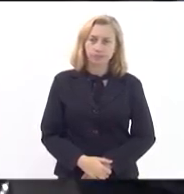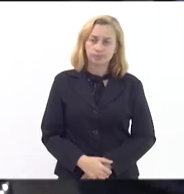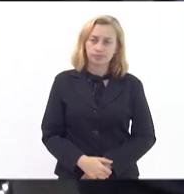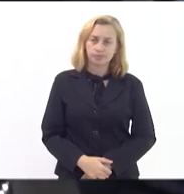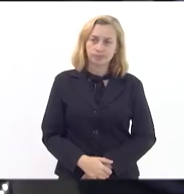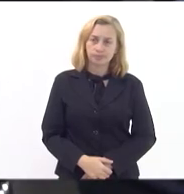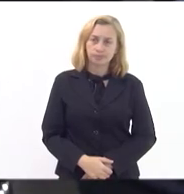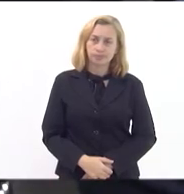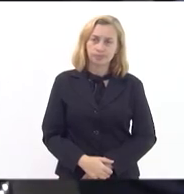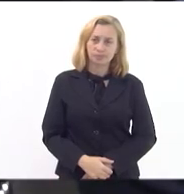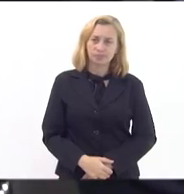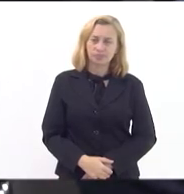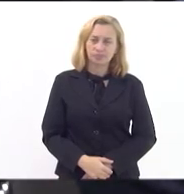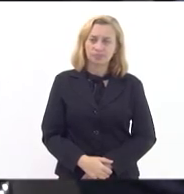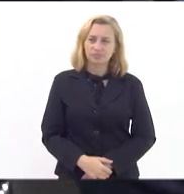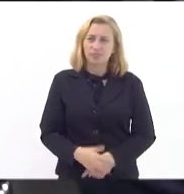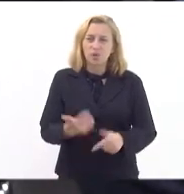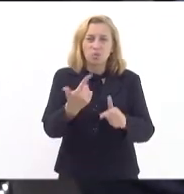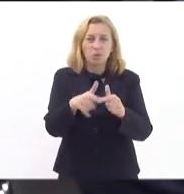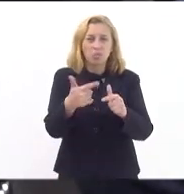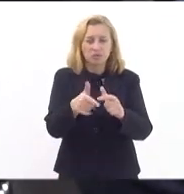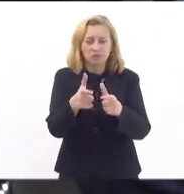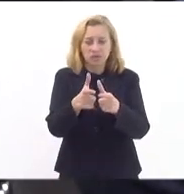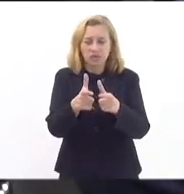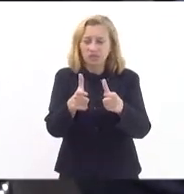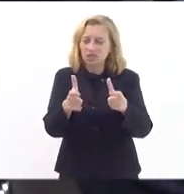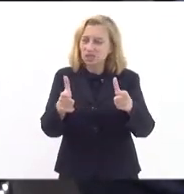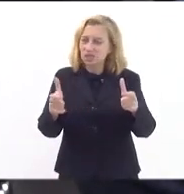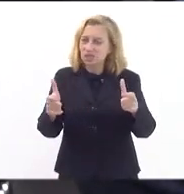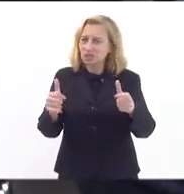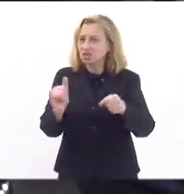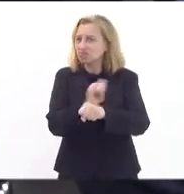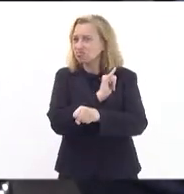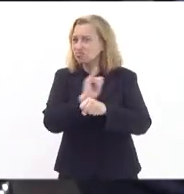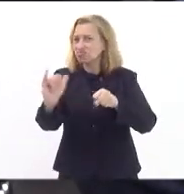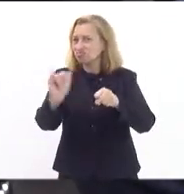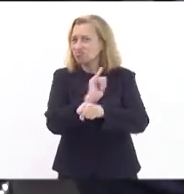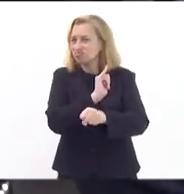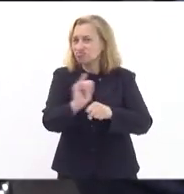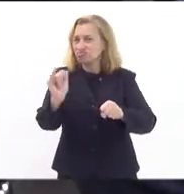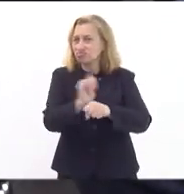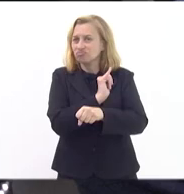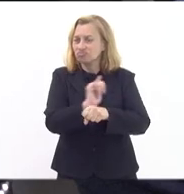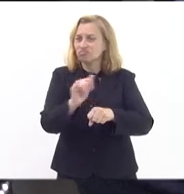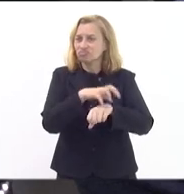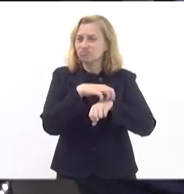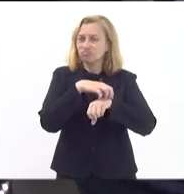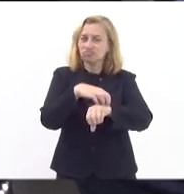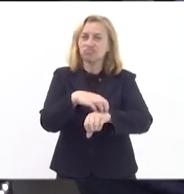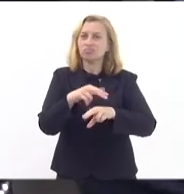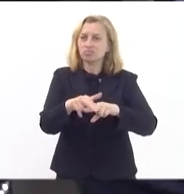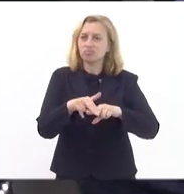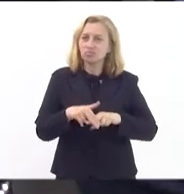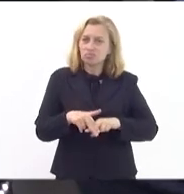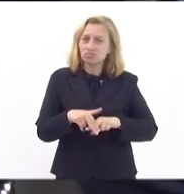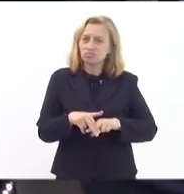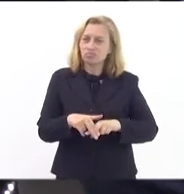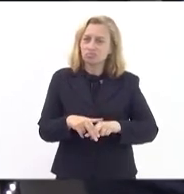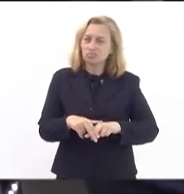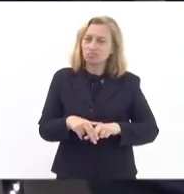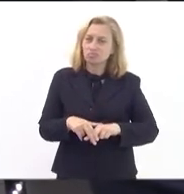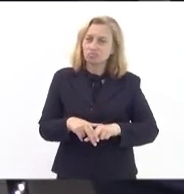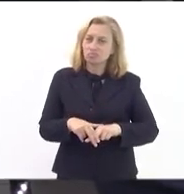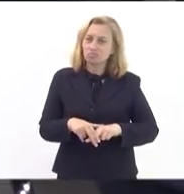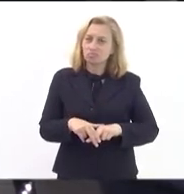é como um problema imenso de estratégia de transporte e por isso merecer